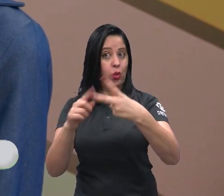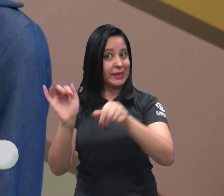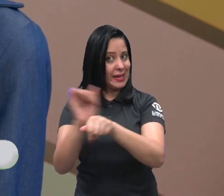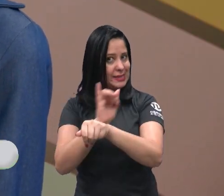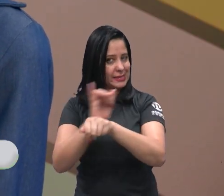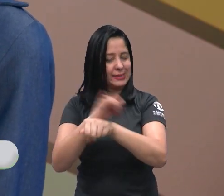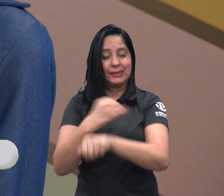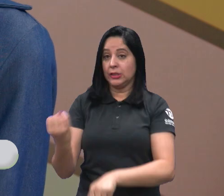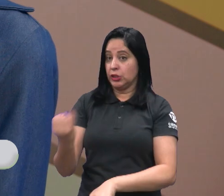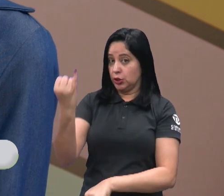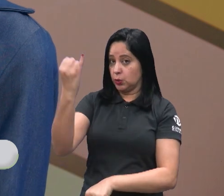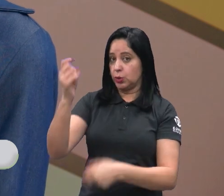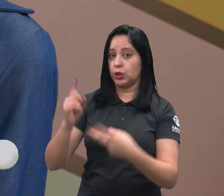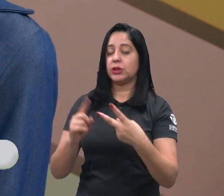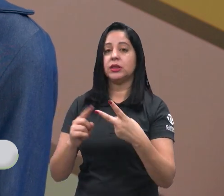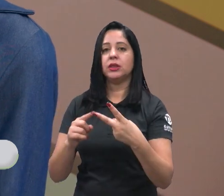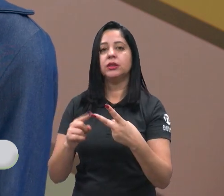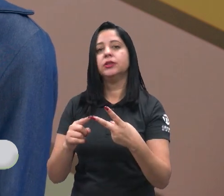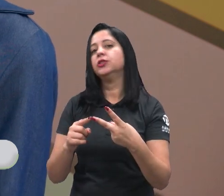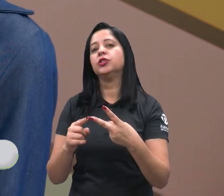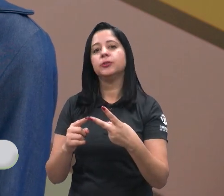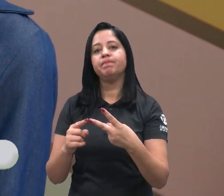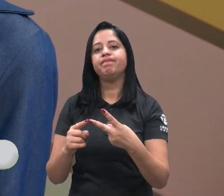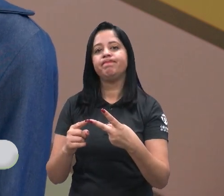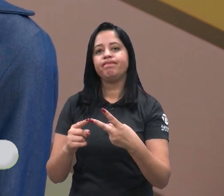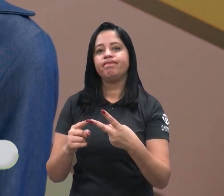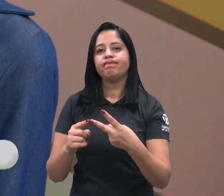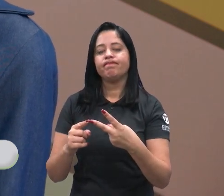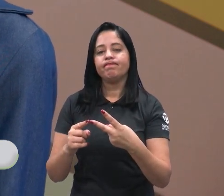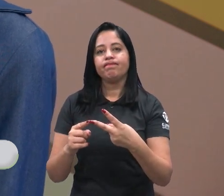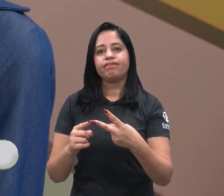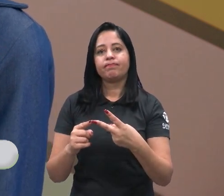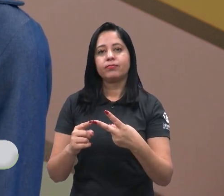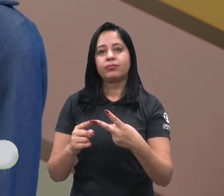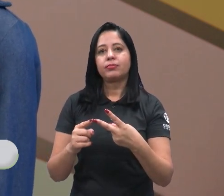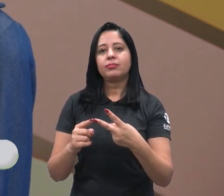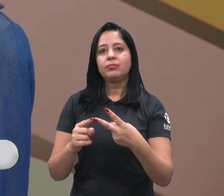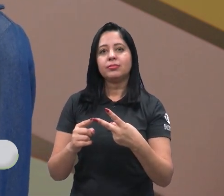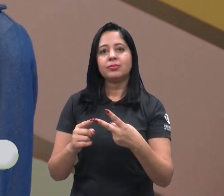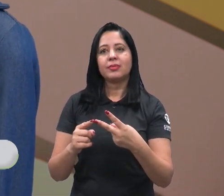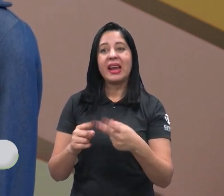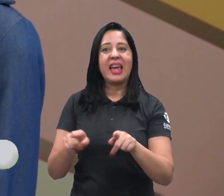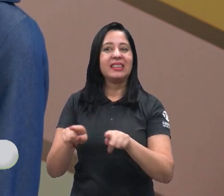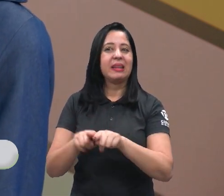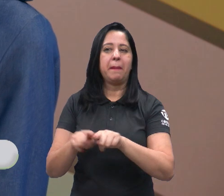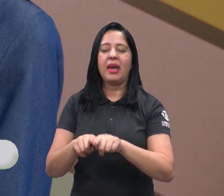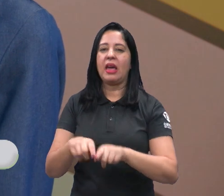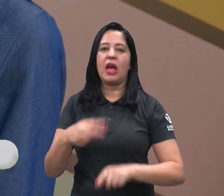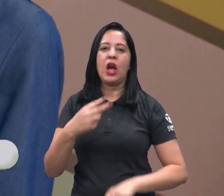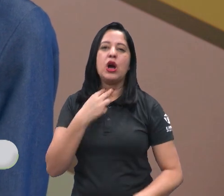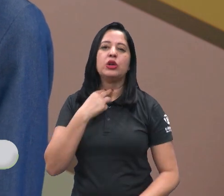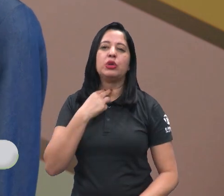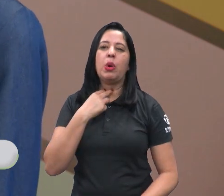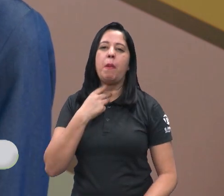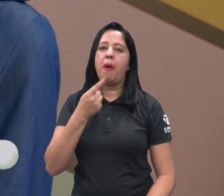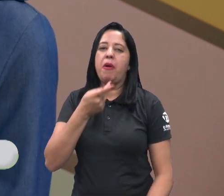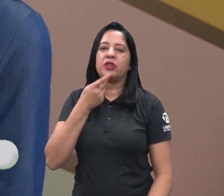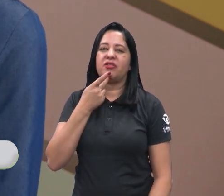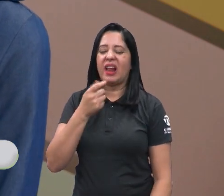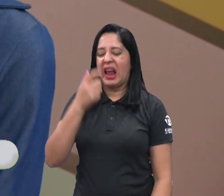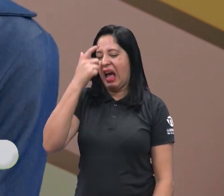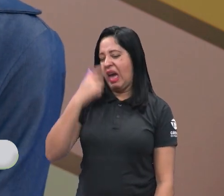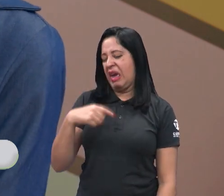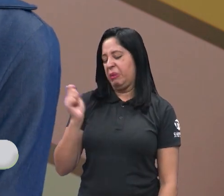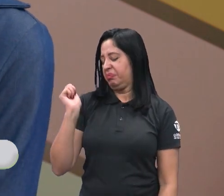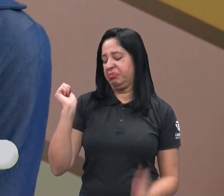importante, é você não se desmerecer as suas questões, não minimizar, não,